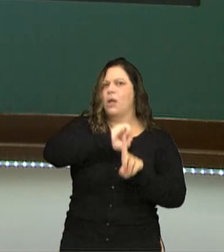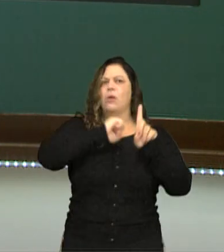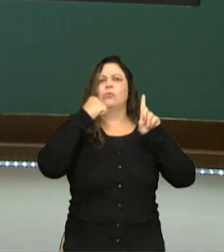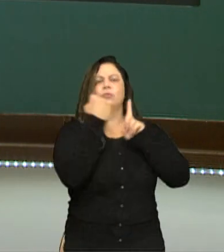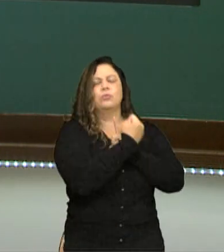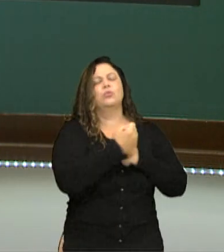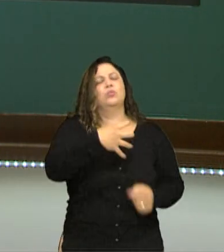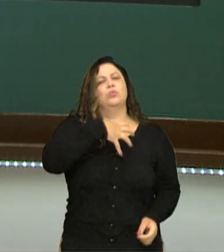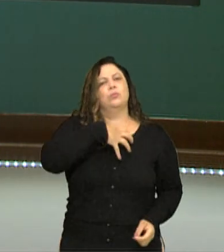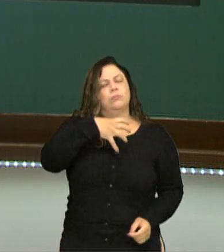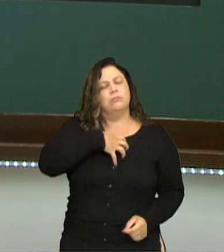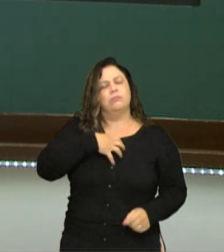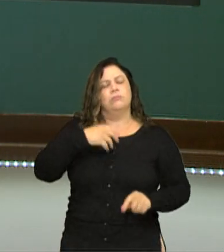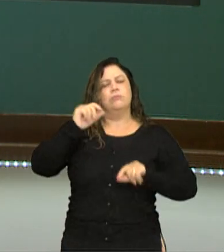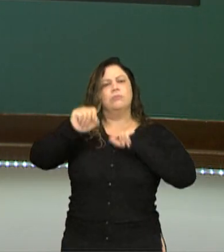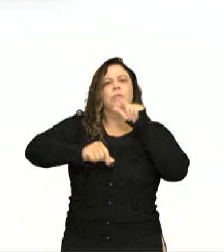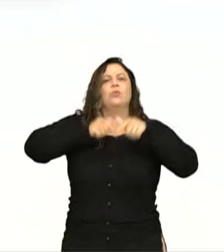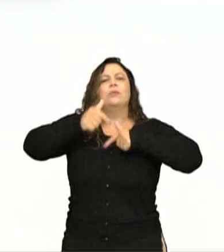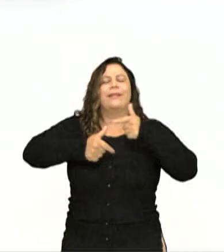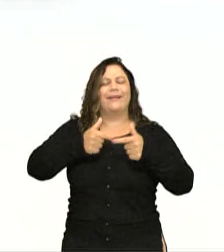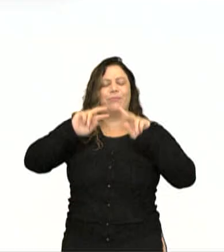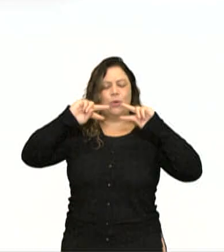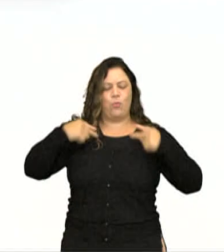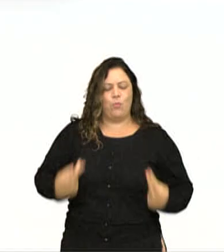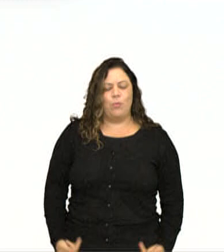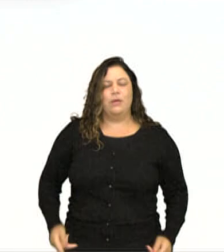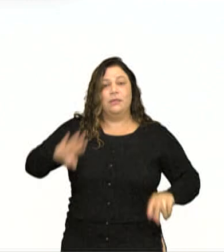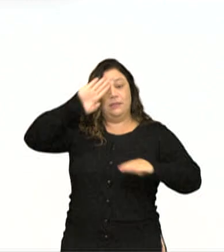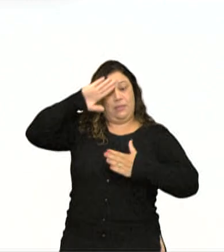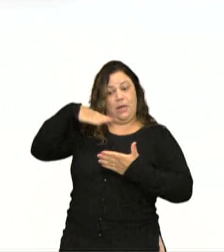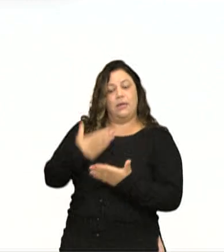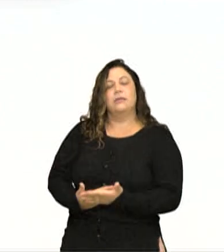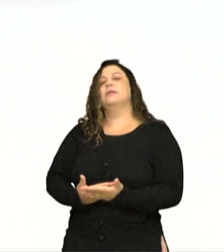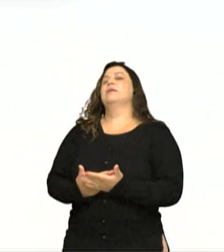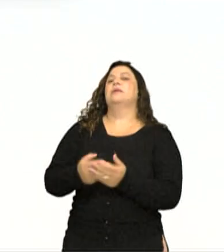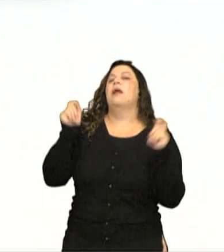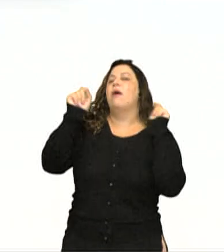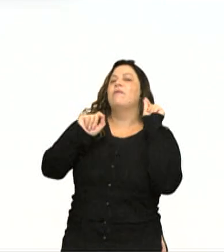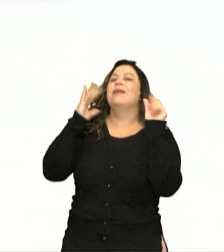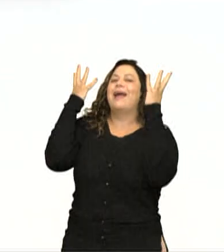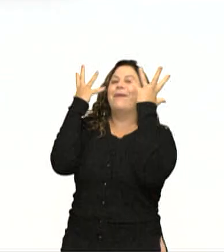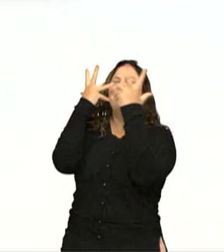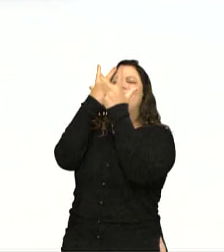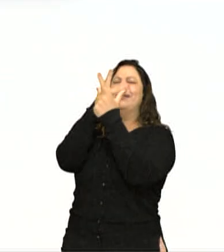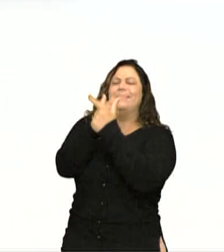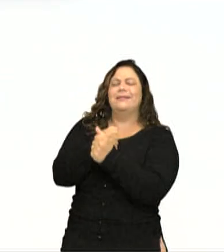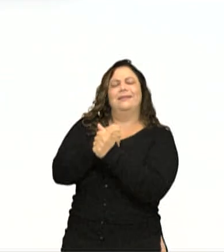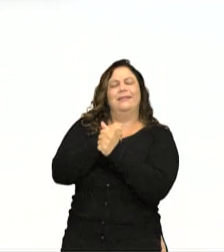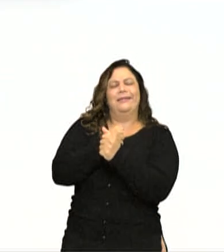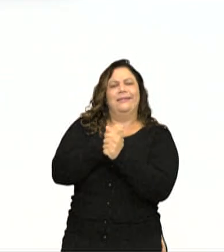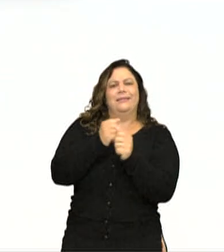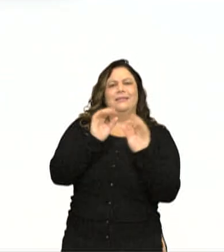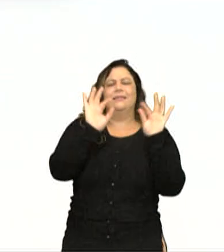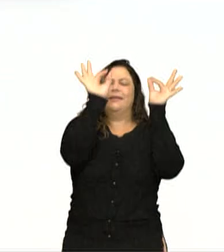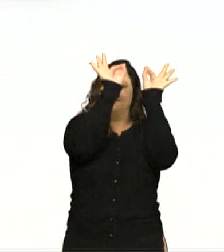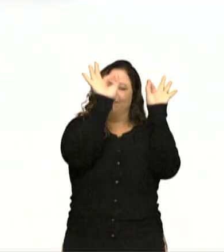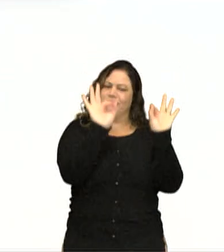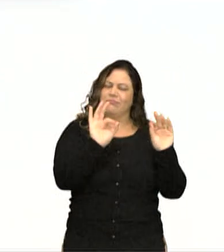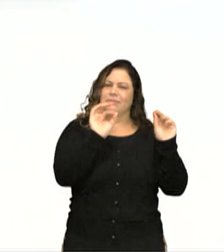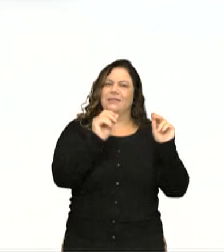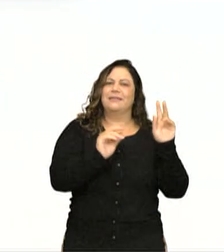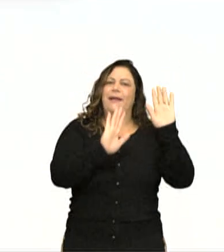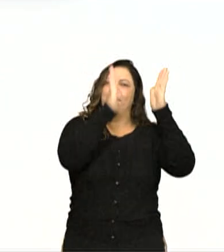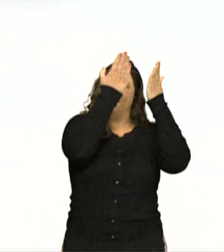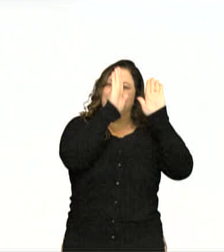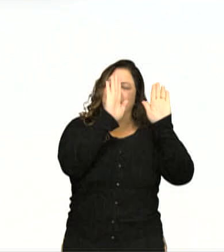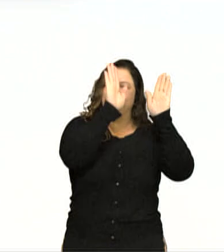as ações humanas. Os gregos acreditavam que a beleza estava presente na proporção e na simetria. Por isso, suas obras estavam